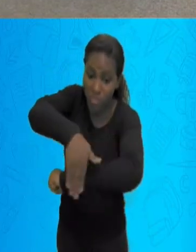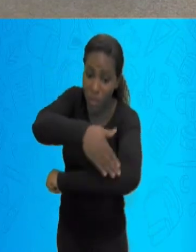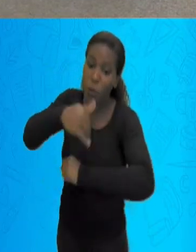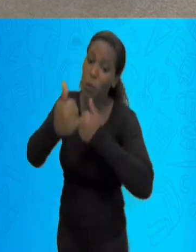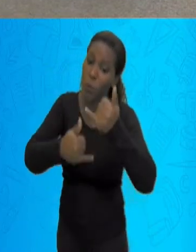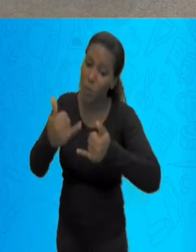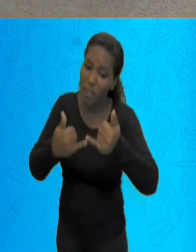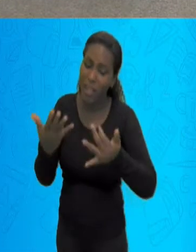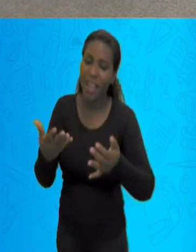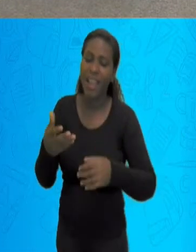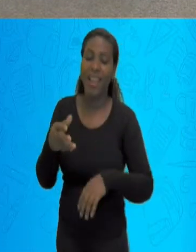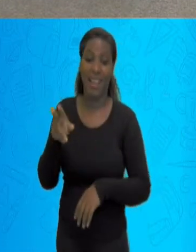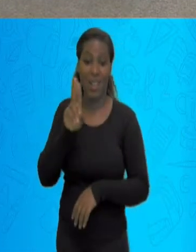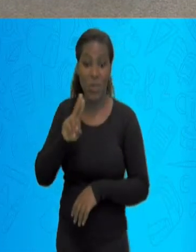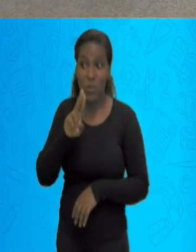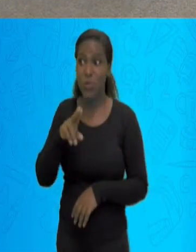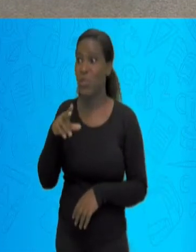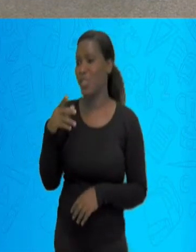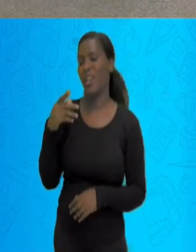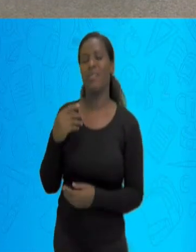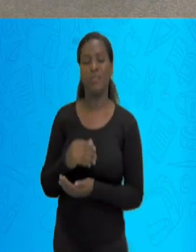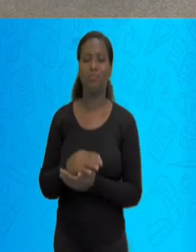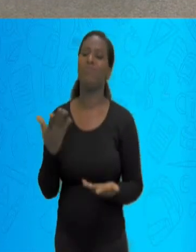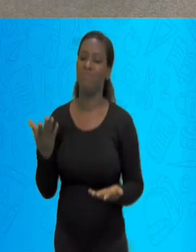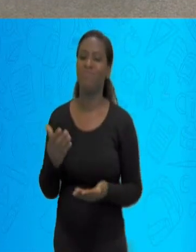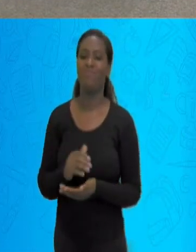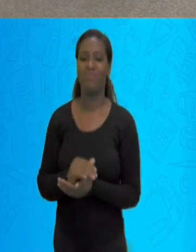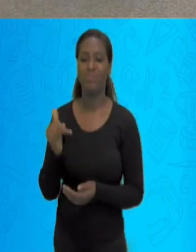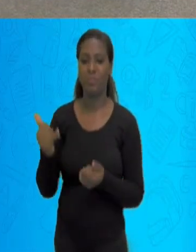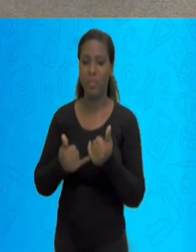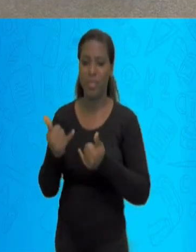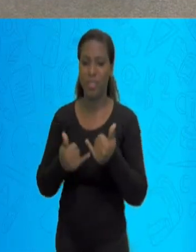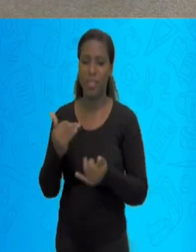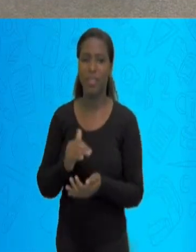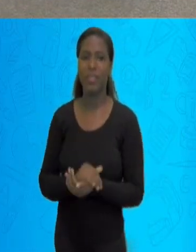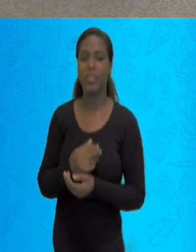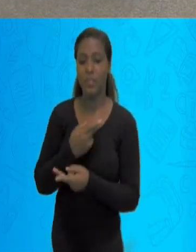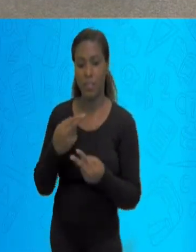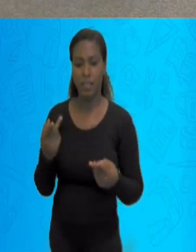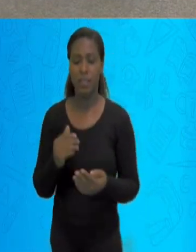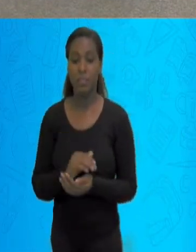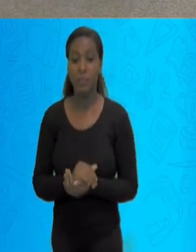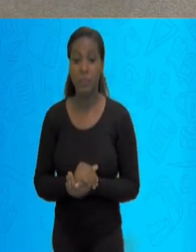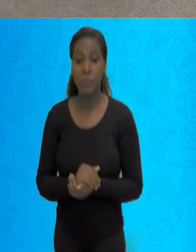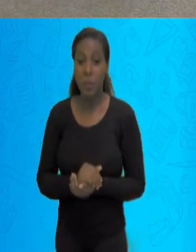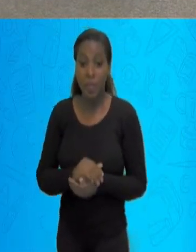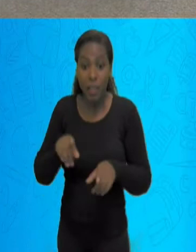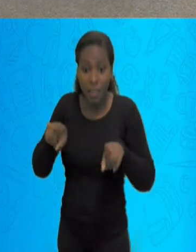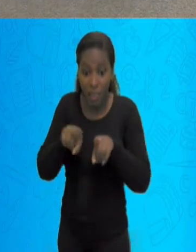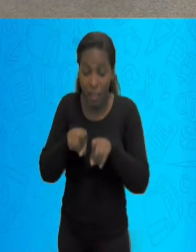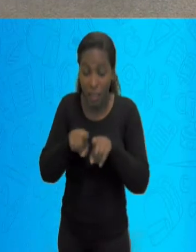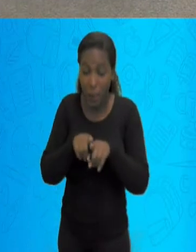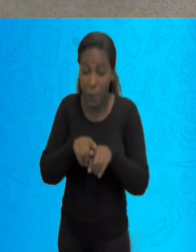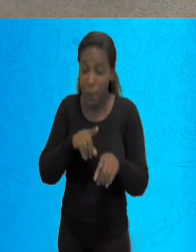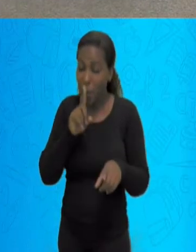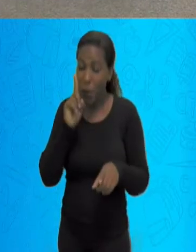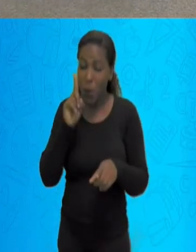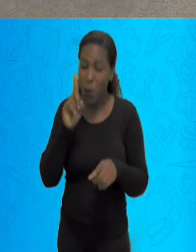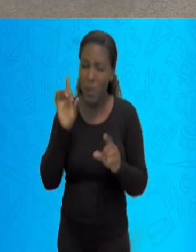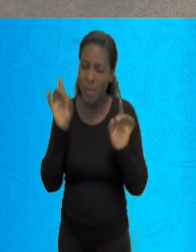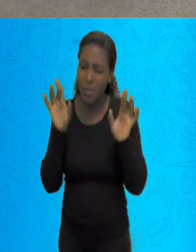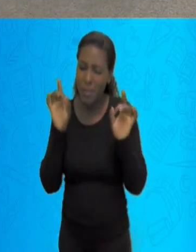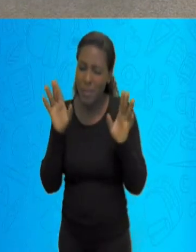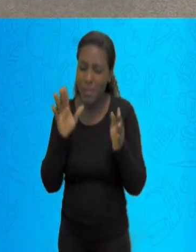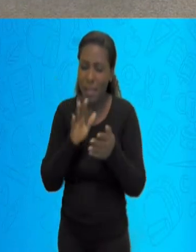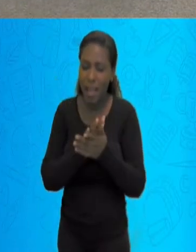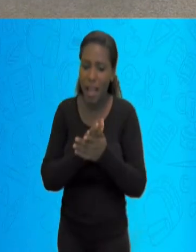de uma brincadeira em específica que faz parte do folclore brasileiro. A amarelinha. Como que acontece a amarelinha? Quem